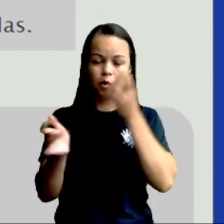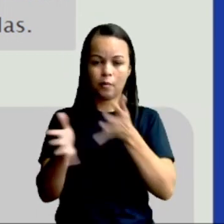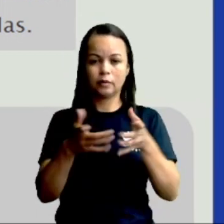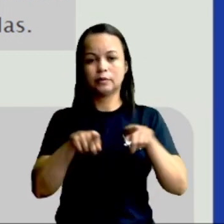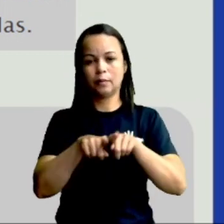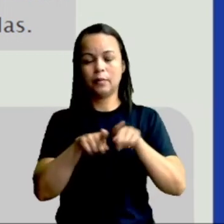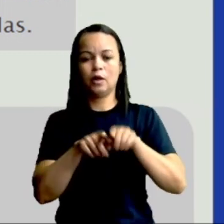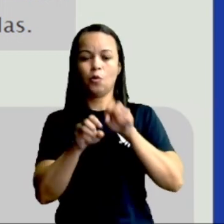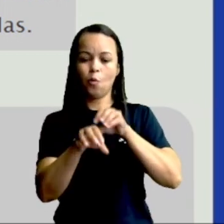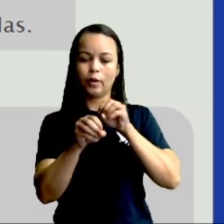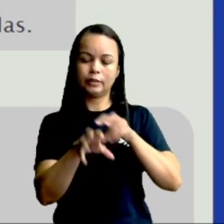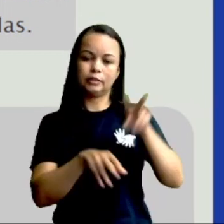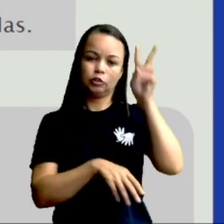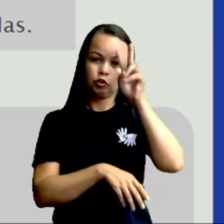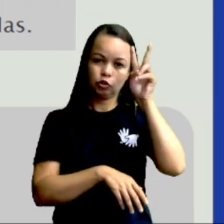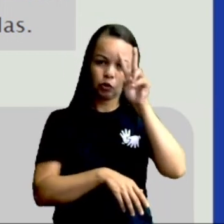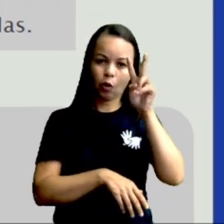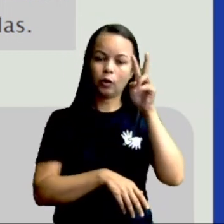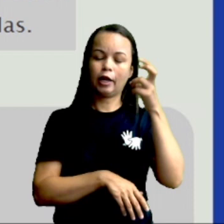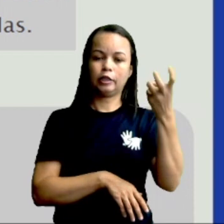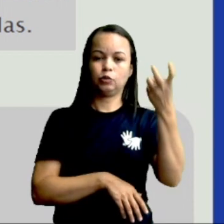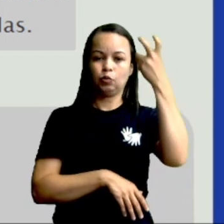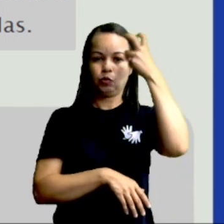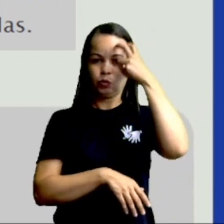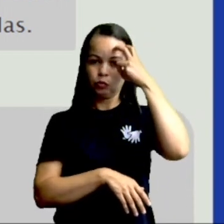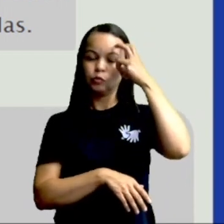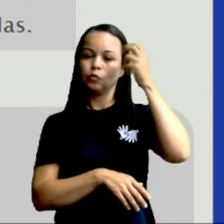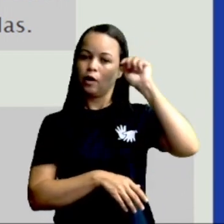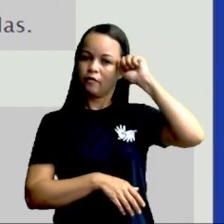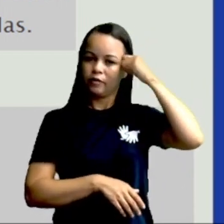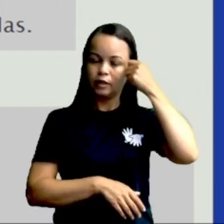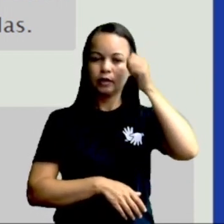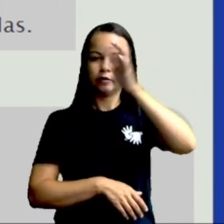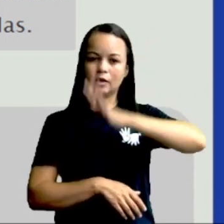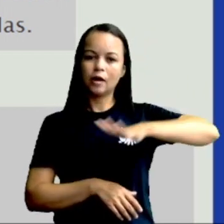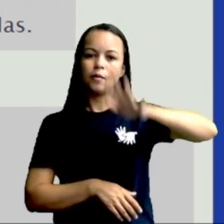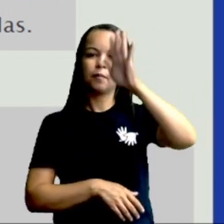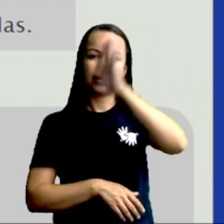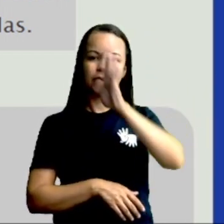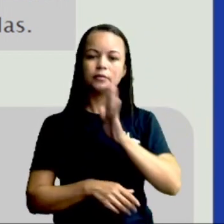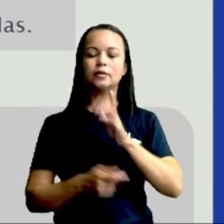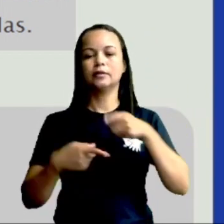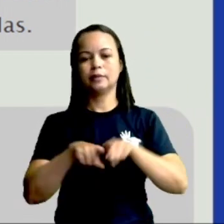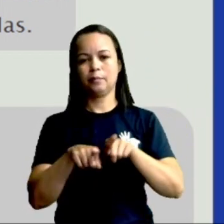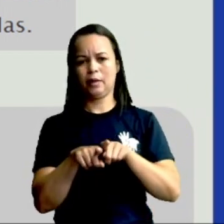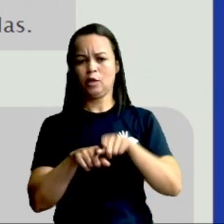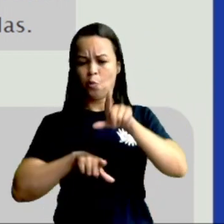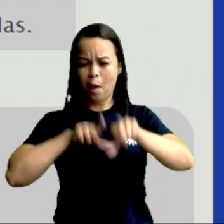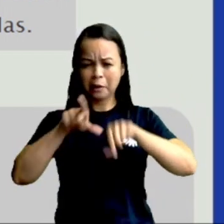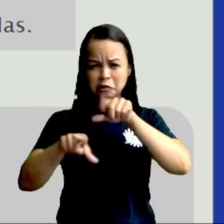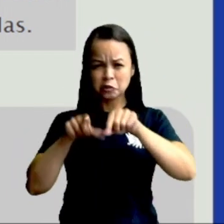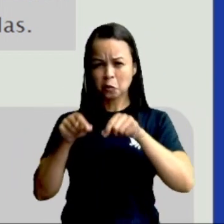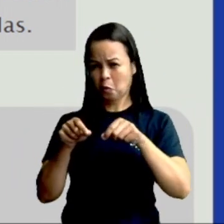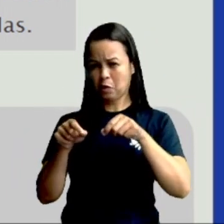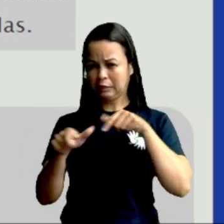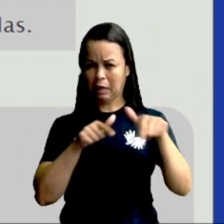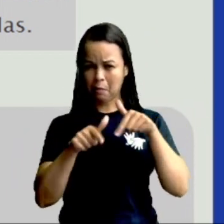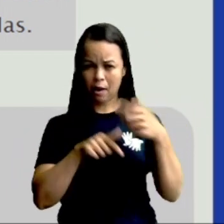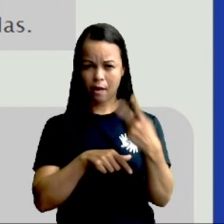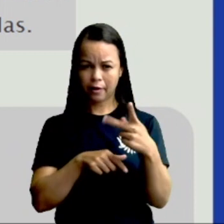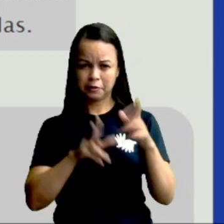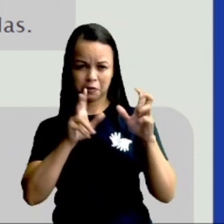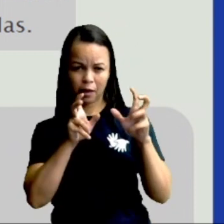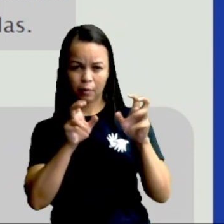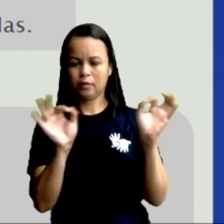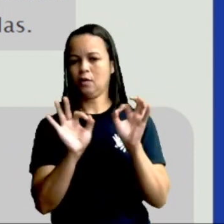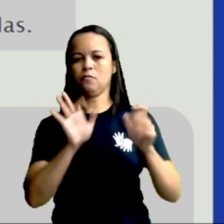de história e de cultura africana e afro-brasileira nas escolas. Então, não é uma escolha trabalhar esse tema, é uma